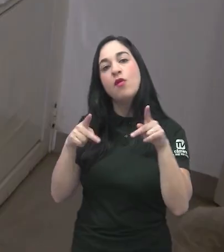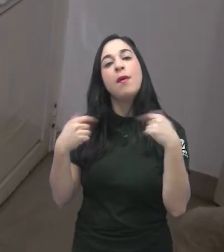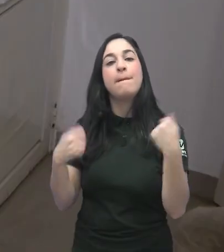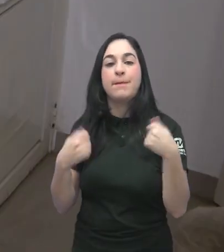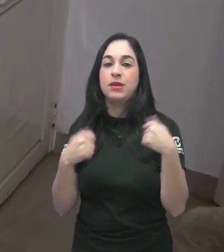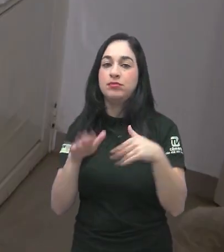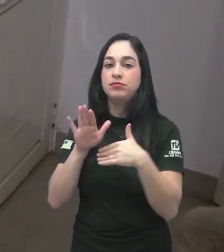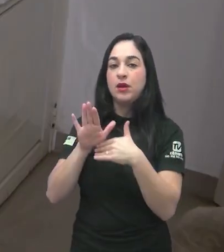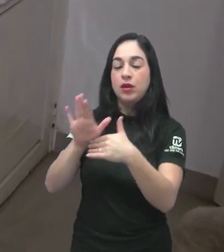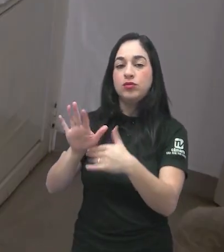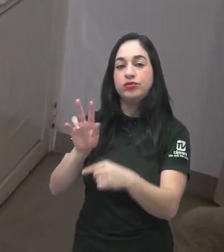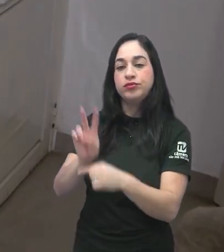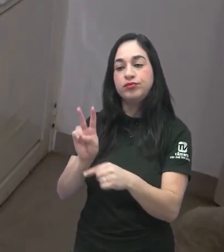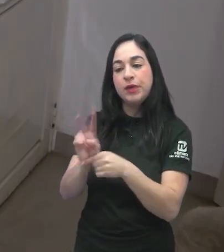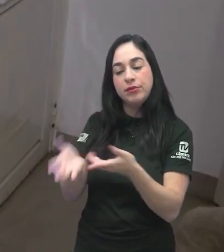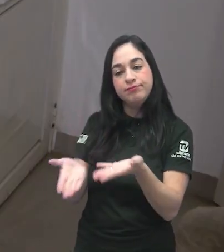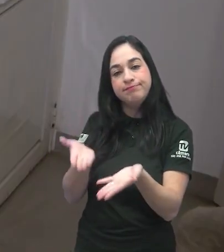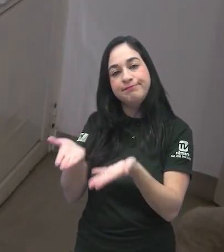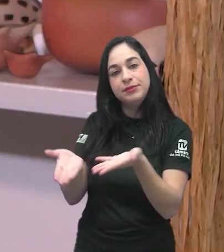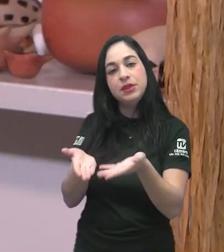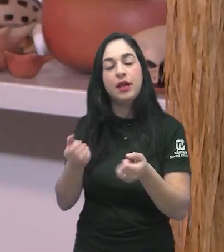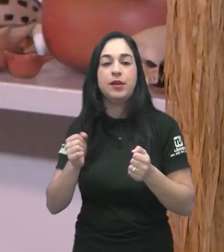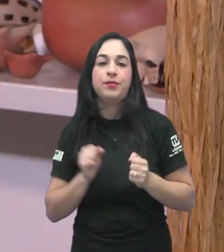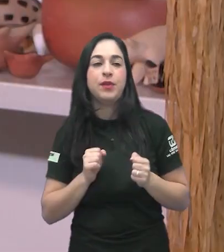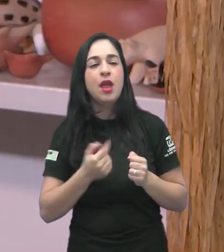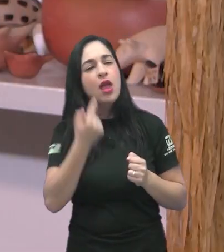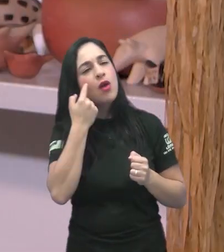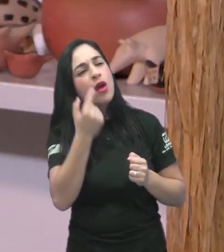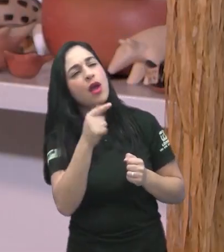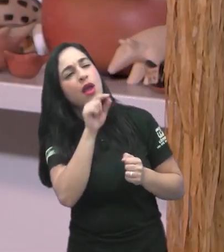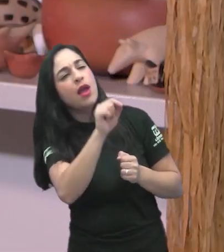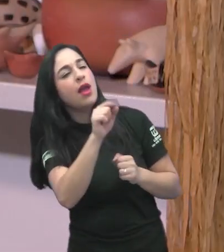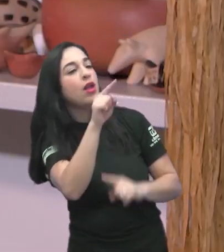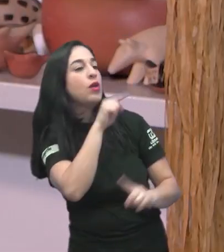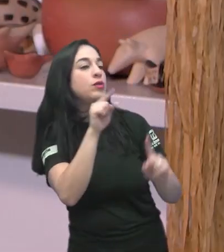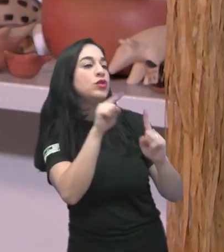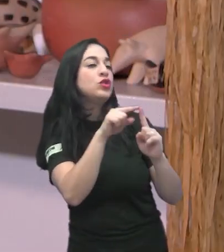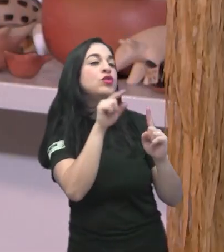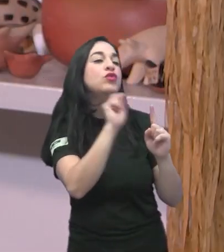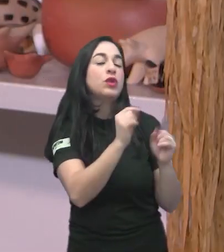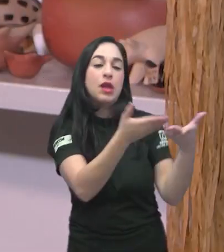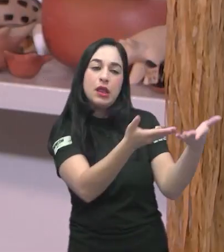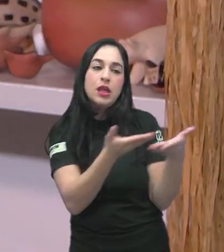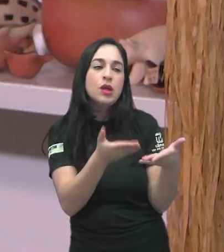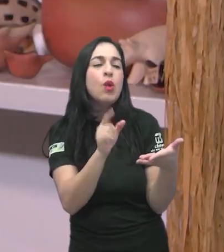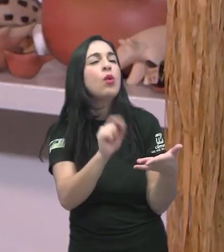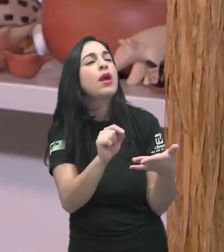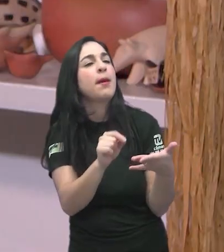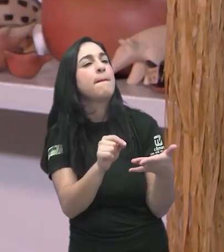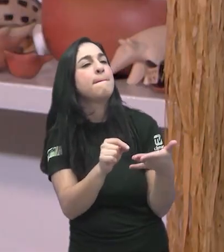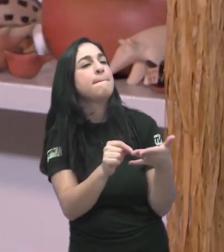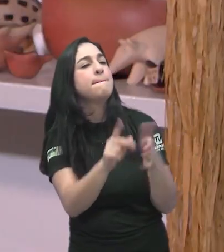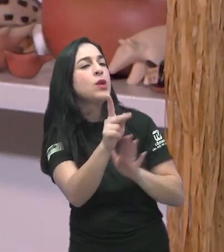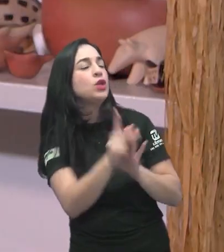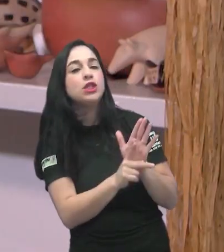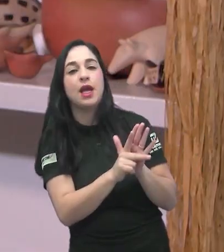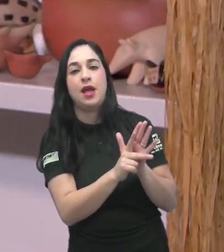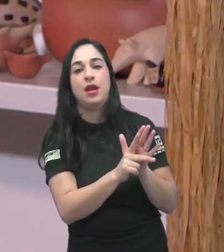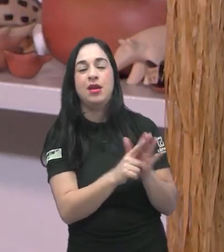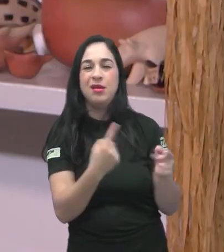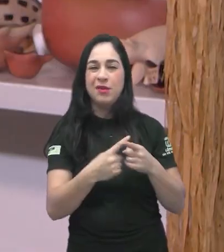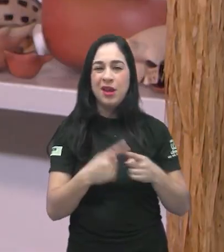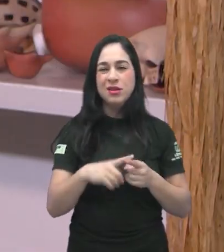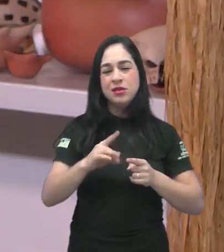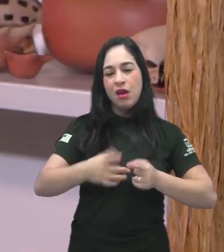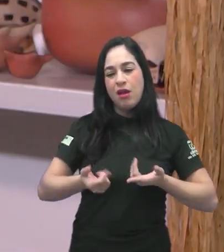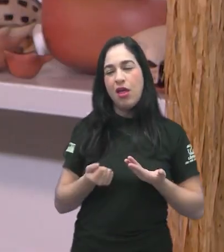suas diferentes realidades. Eu sempre olho assim, qual o projeto, né, que esse candidato está trazendo, que eu achei importante, além